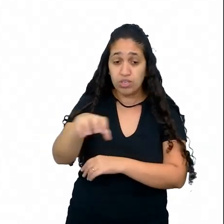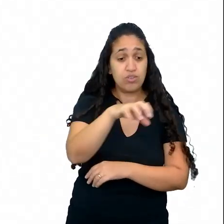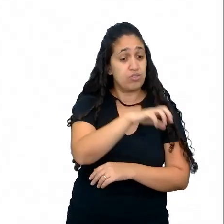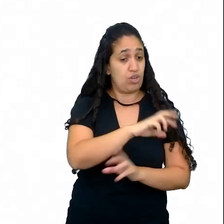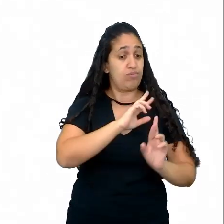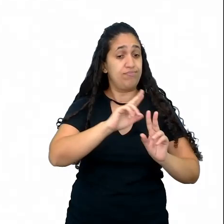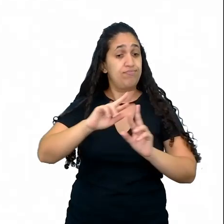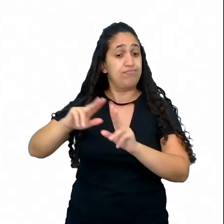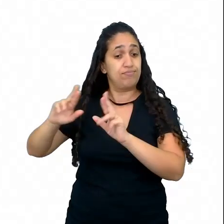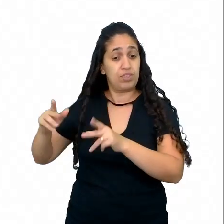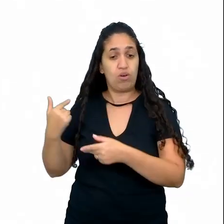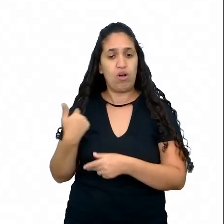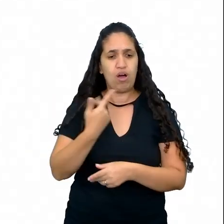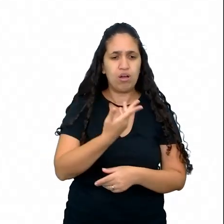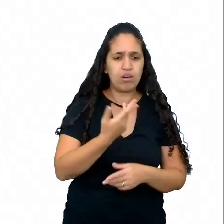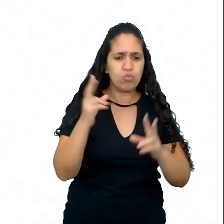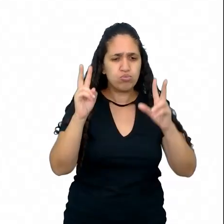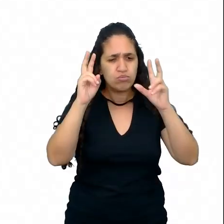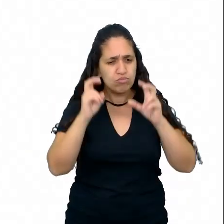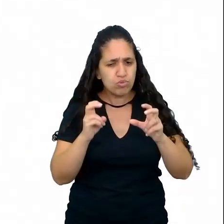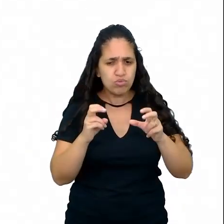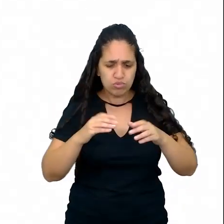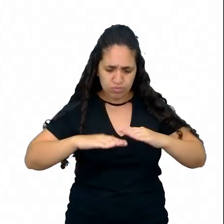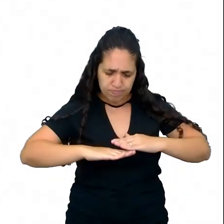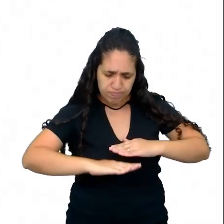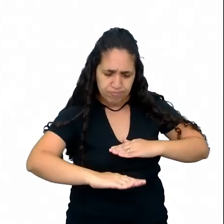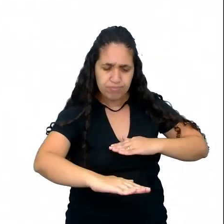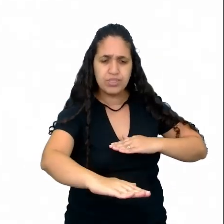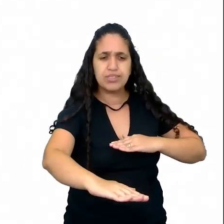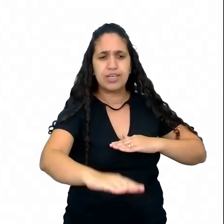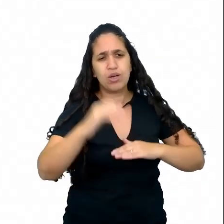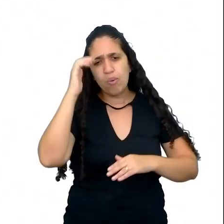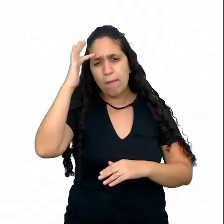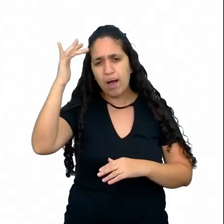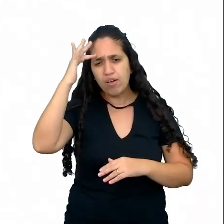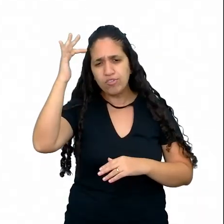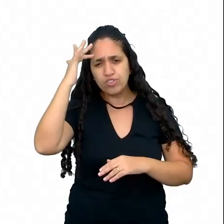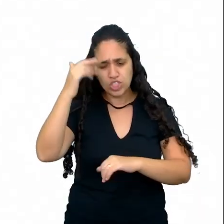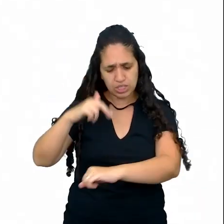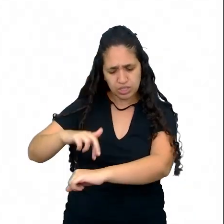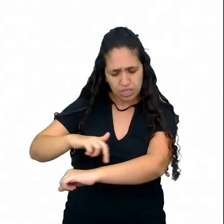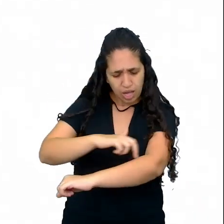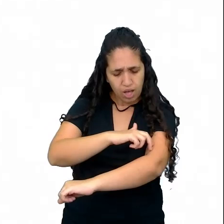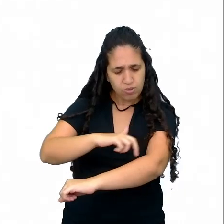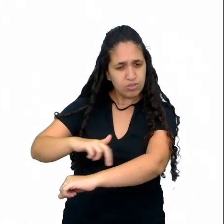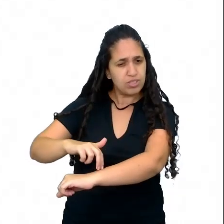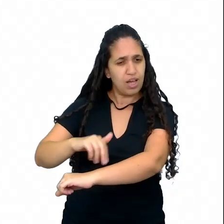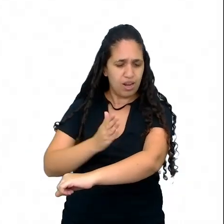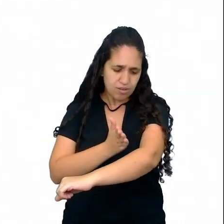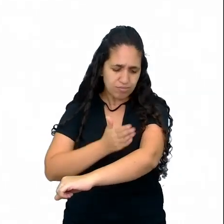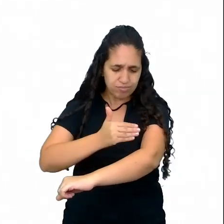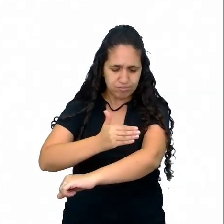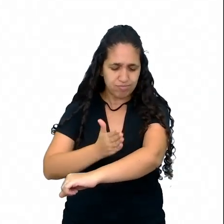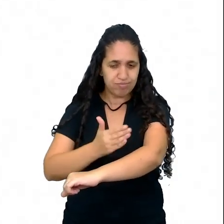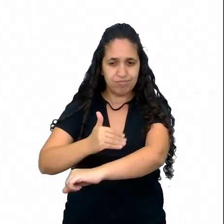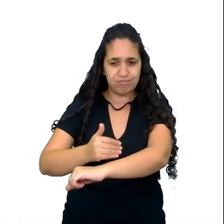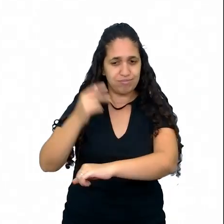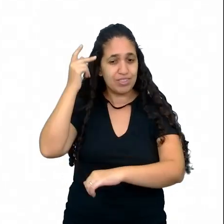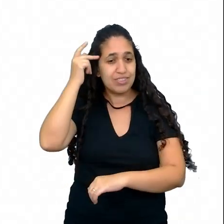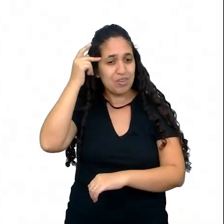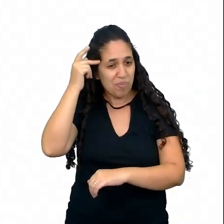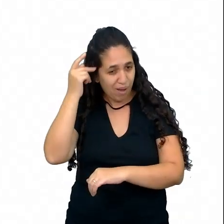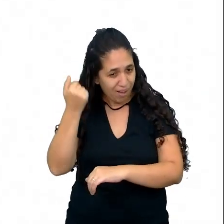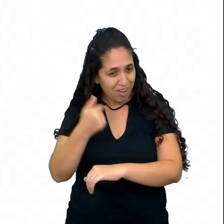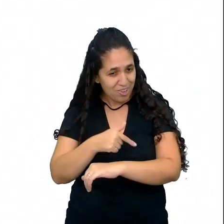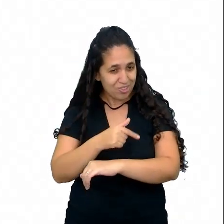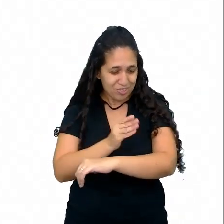quando a gente fala de pavimentação, vem sempre a ideia do quê? Daquelas calçadas que nós temos o padrão na calçada de São Paulo, né? São